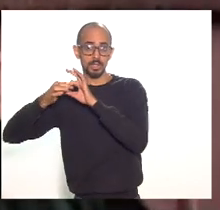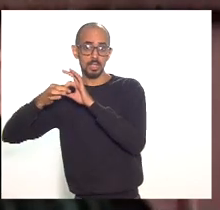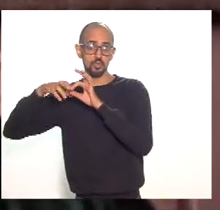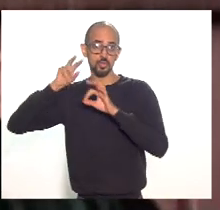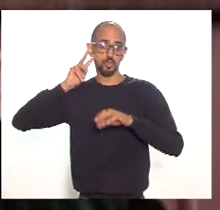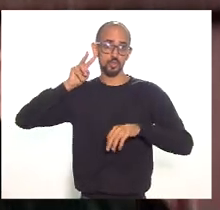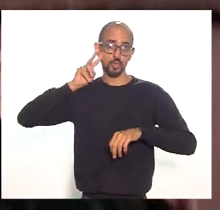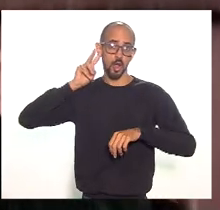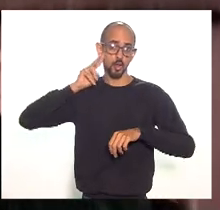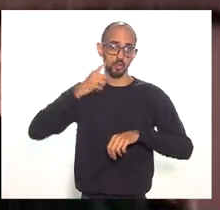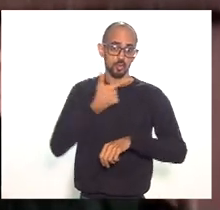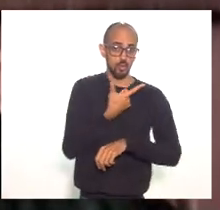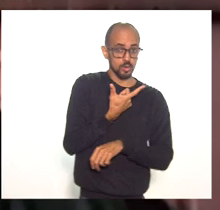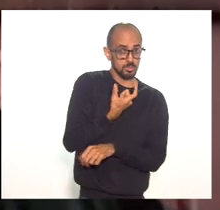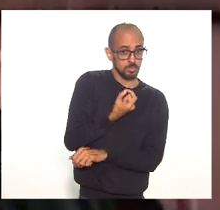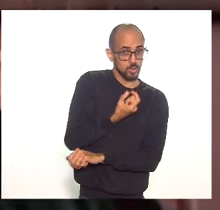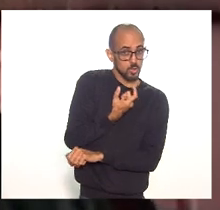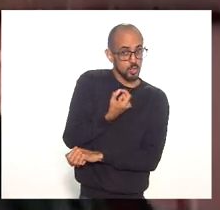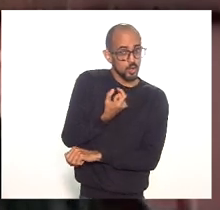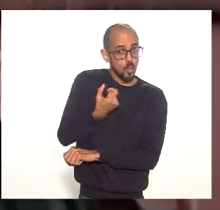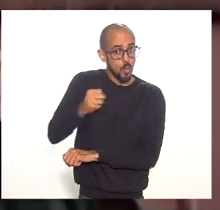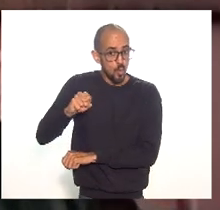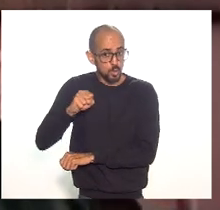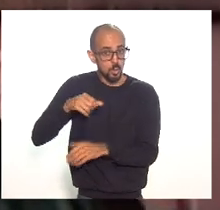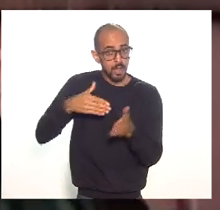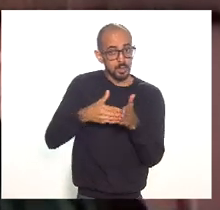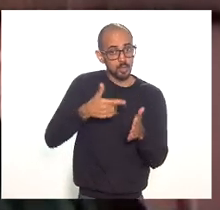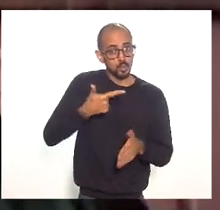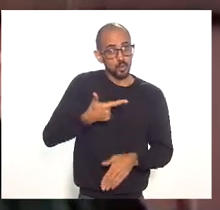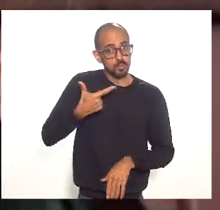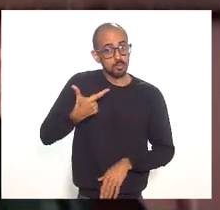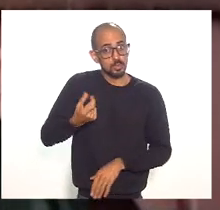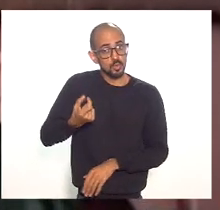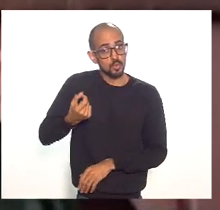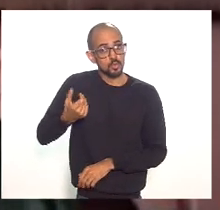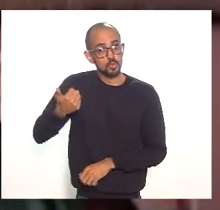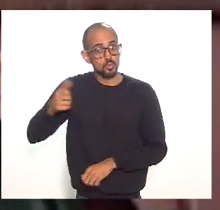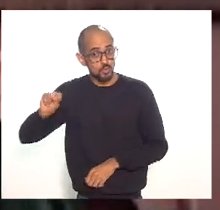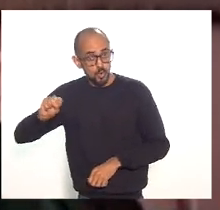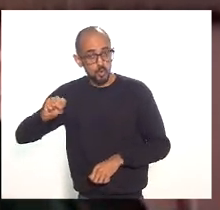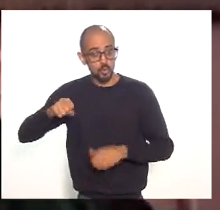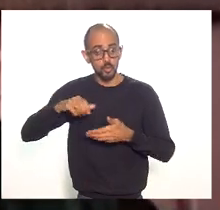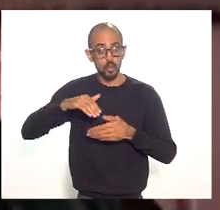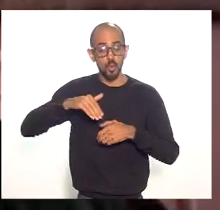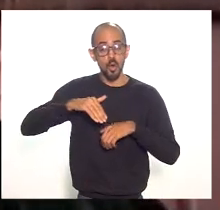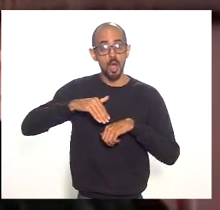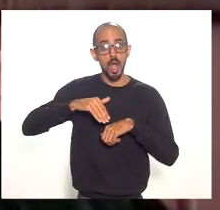2008 a 2018, o número de homicídios de pessoas negras no país aumentou